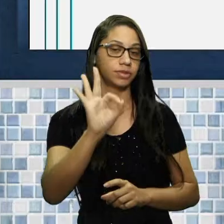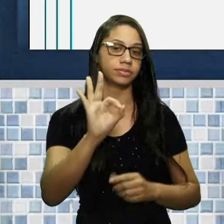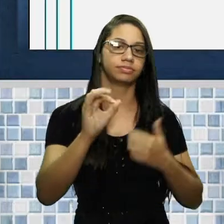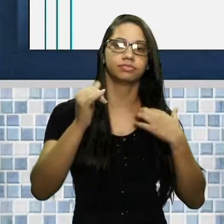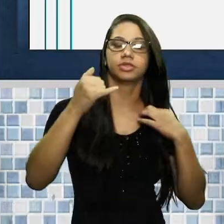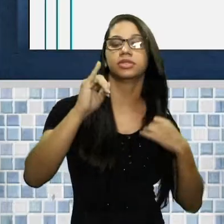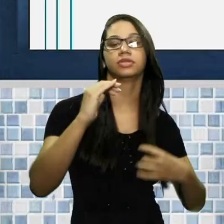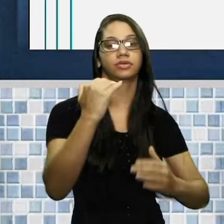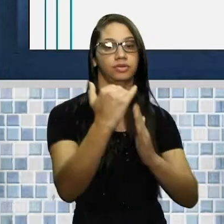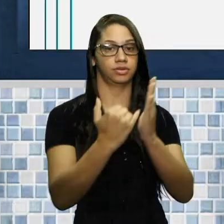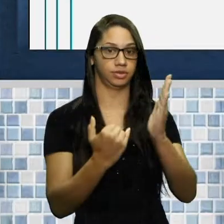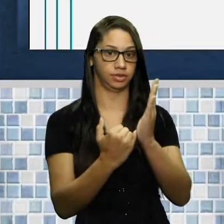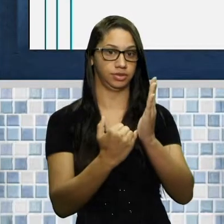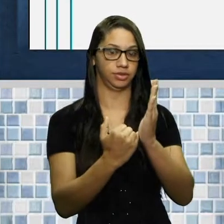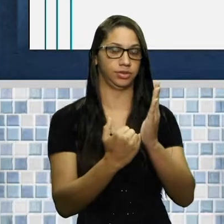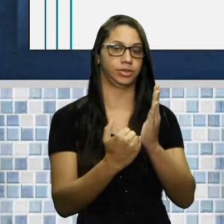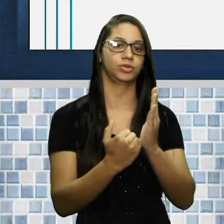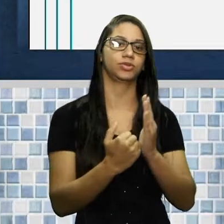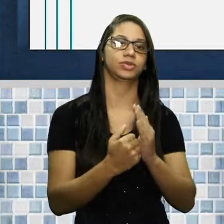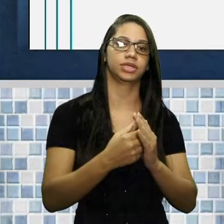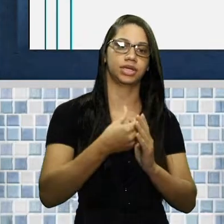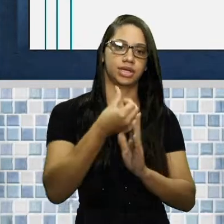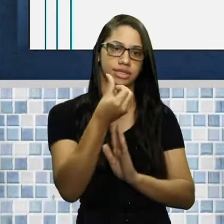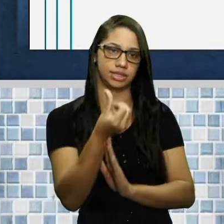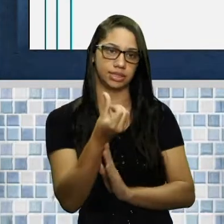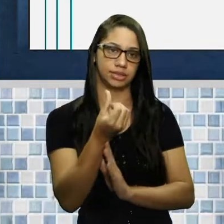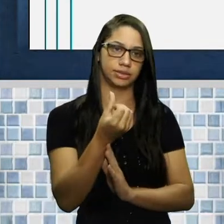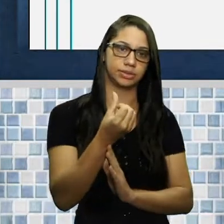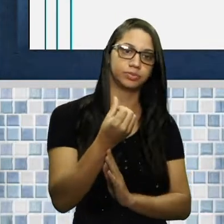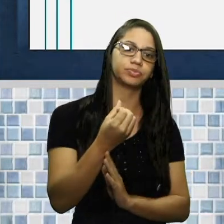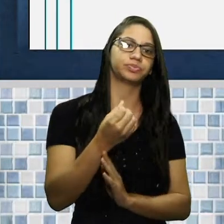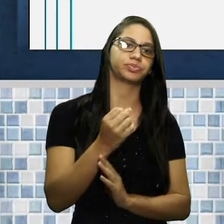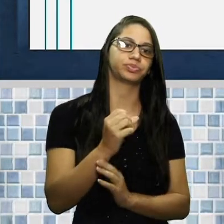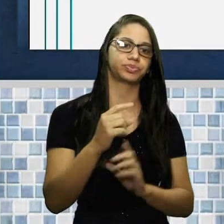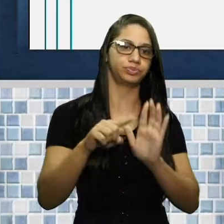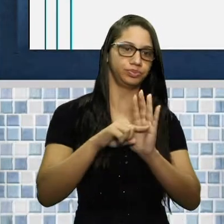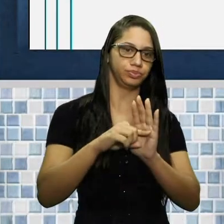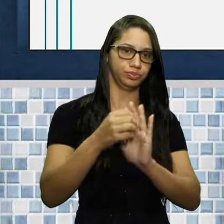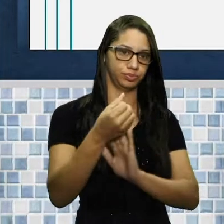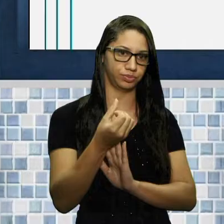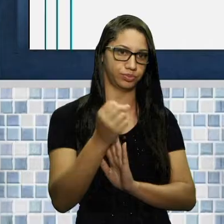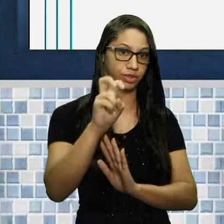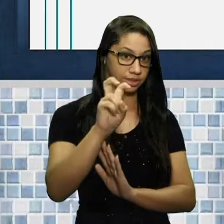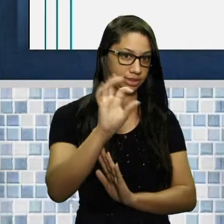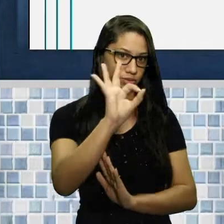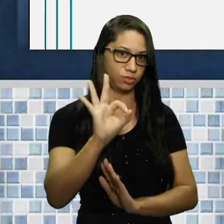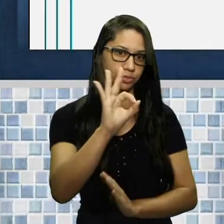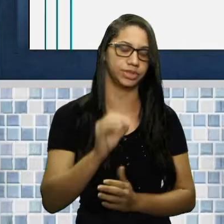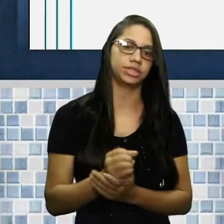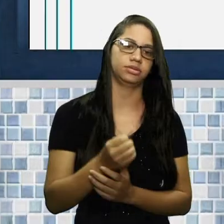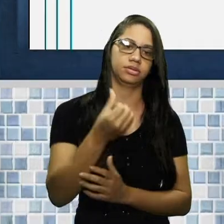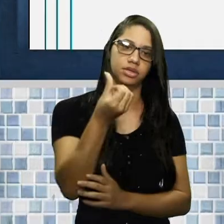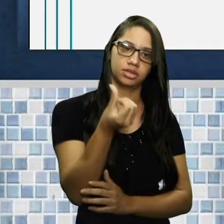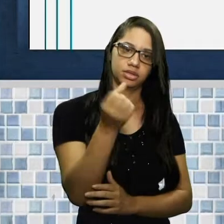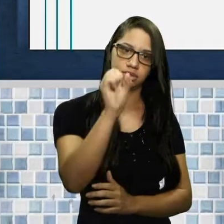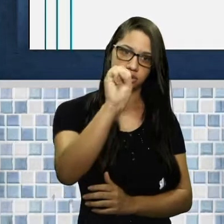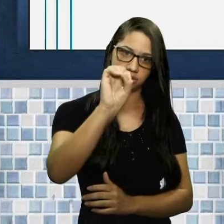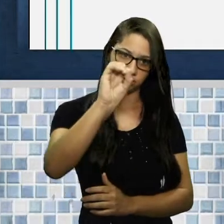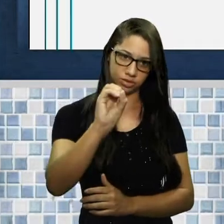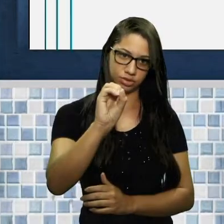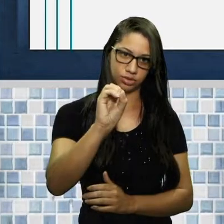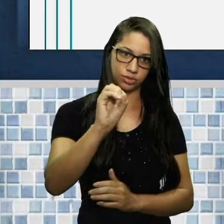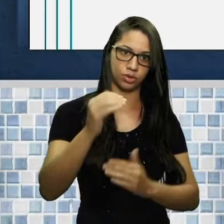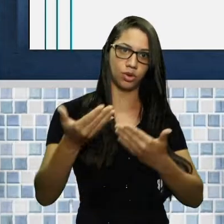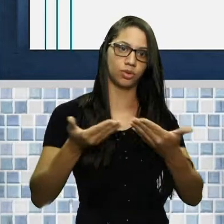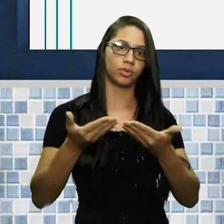houvesse um desconto, então seria 100 menos 5%. Então, teremos o seguinte, que o 680 corresponde